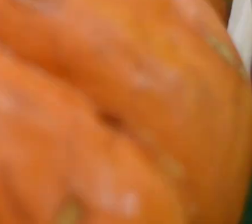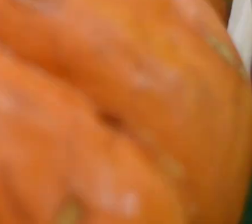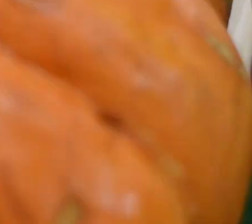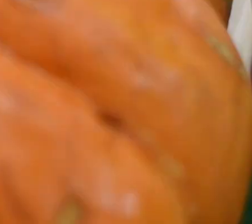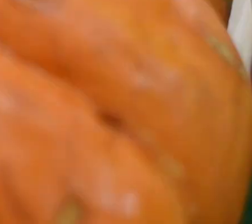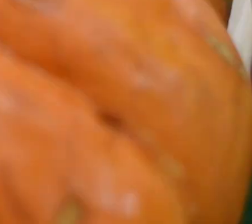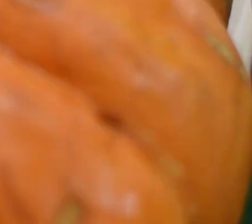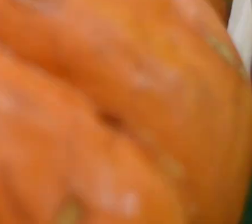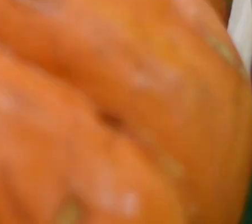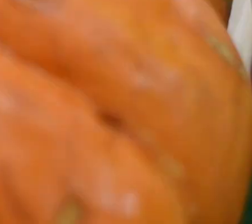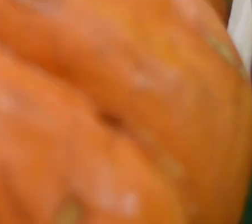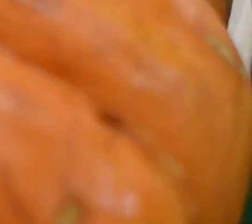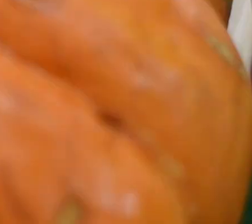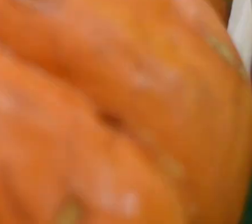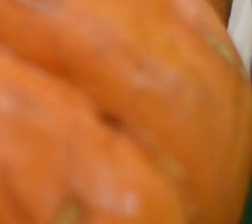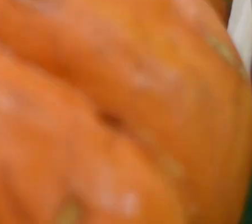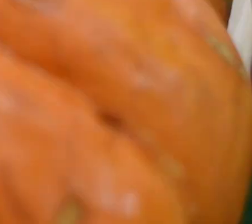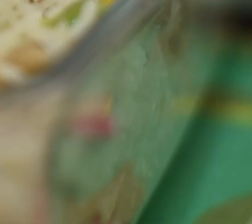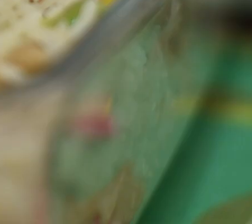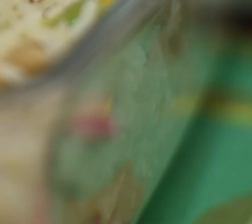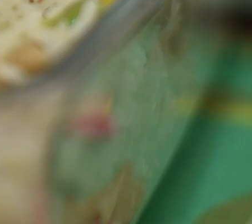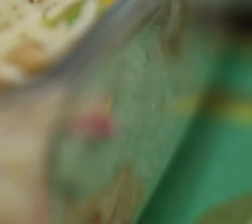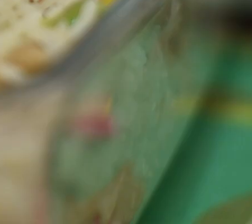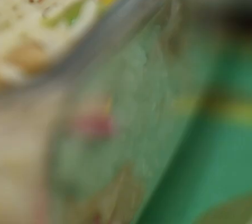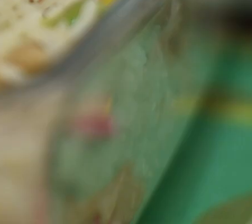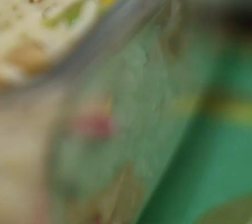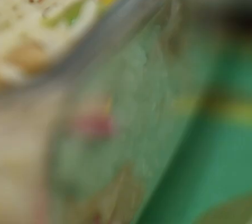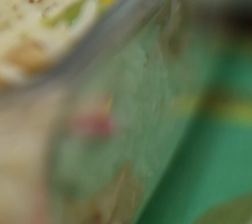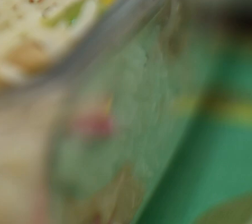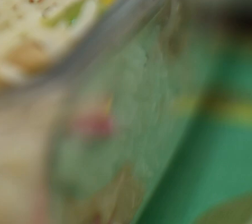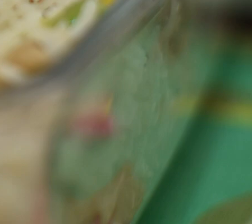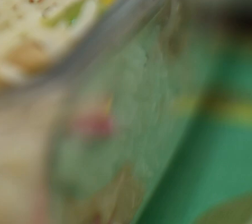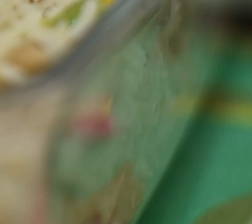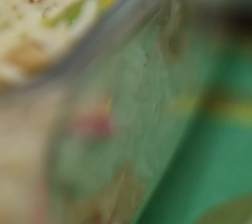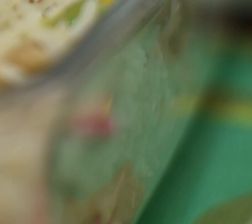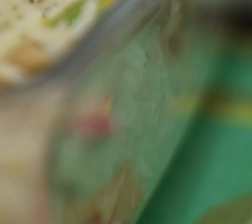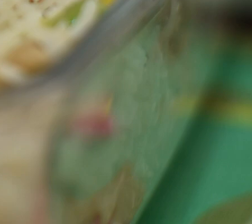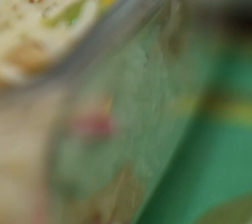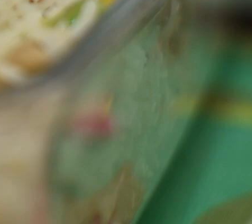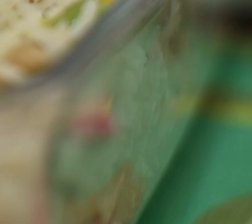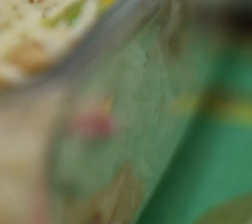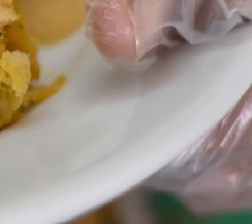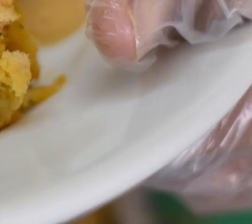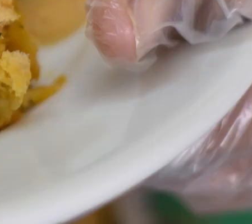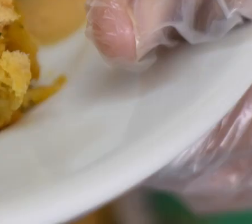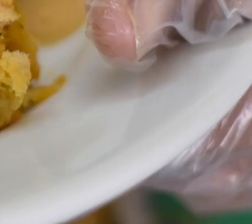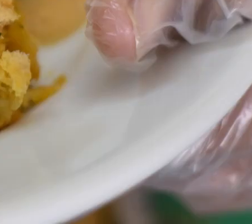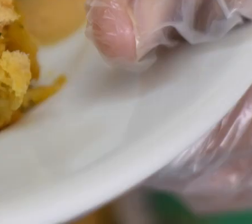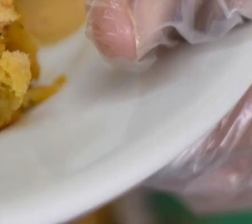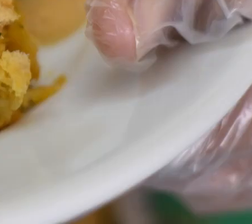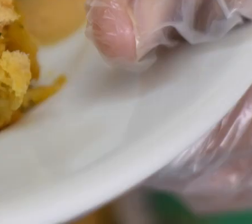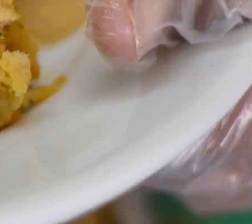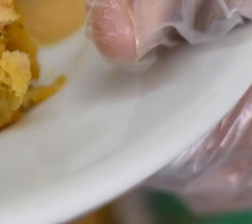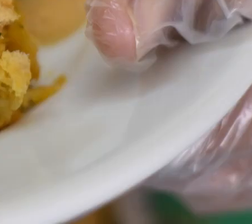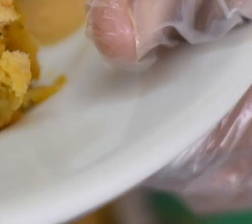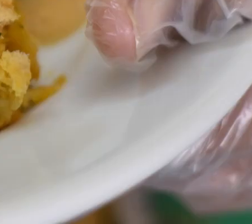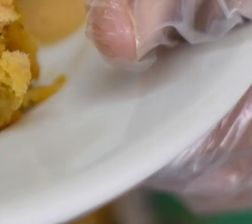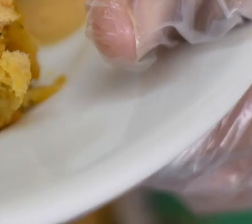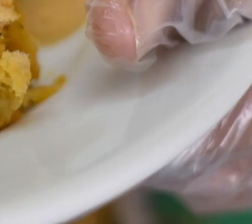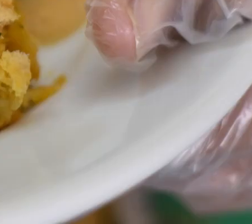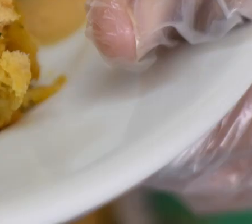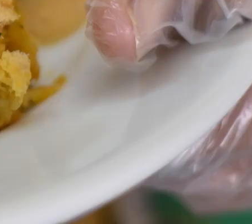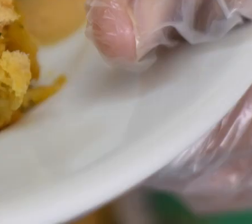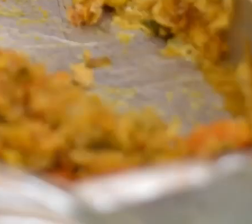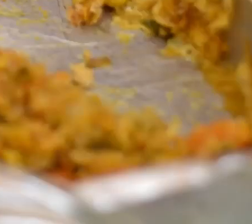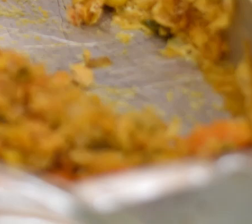amor, carinho, porque é ali é uma oportunidade de reunião, de alegria, com de certeza. Troca, né? Sim. E aí eu queria saber de vocês